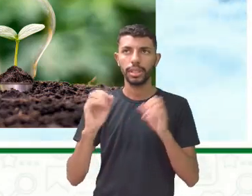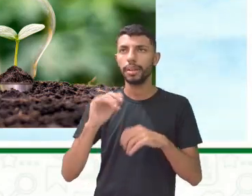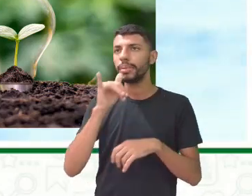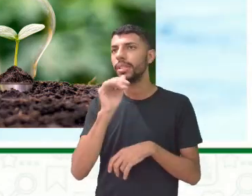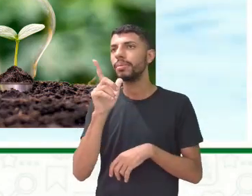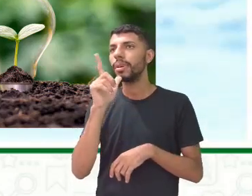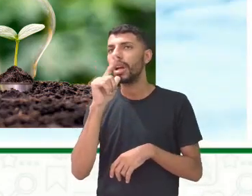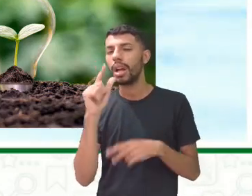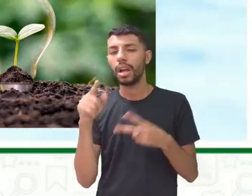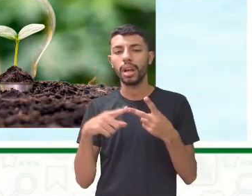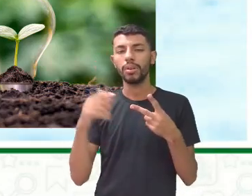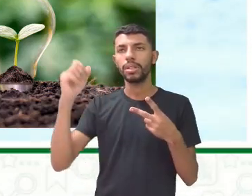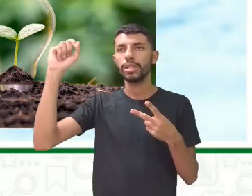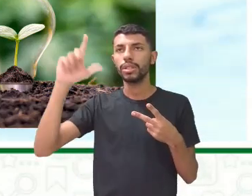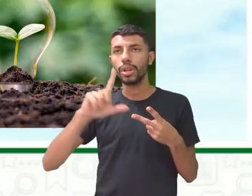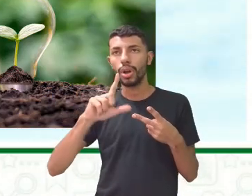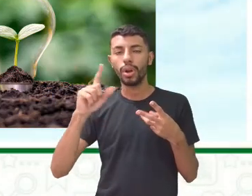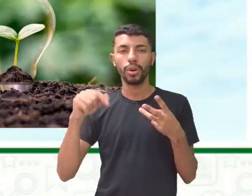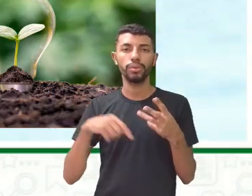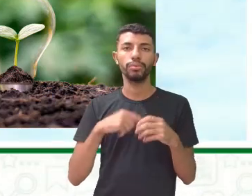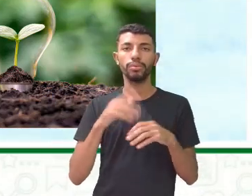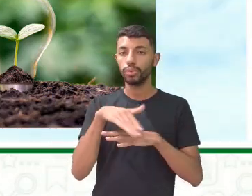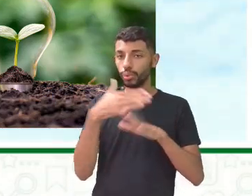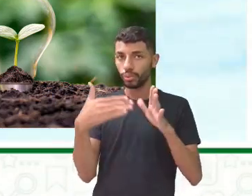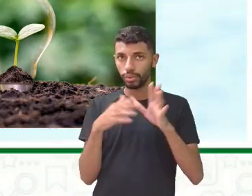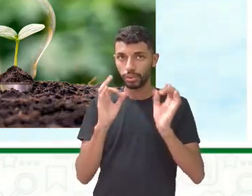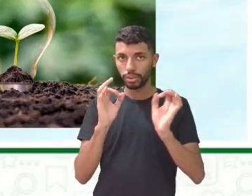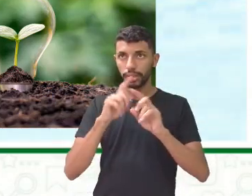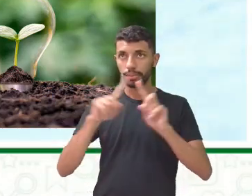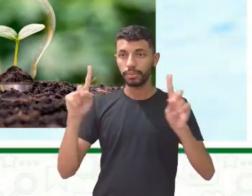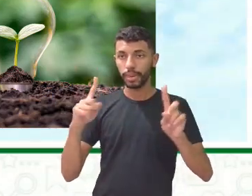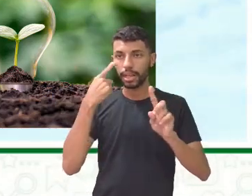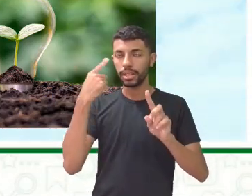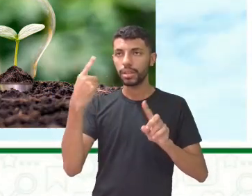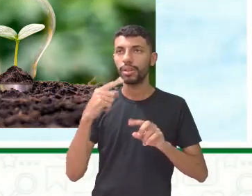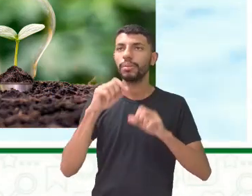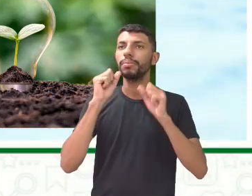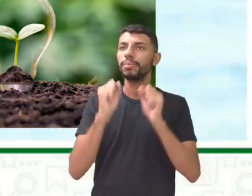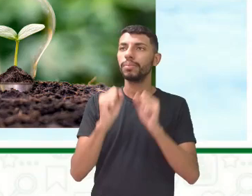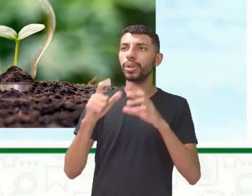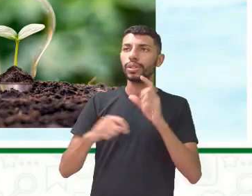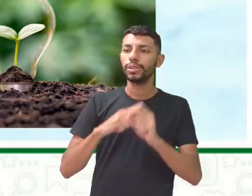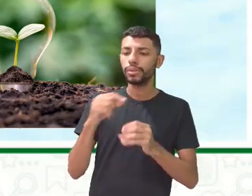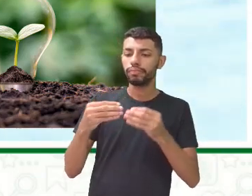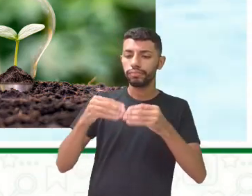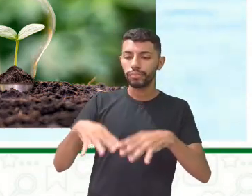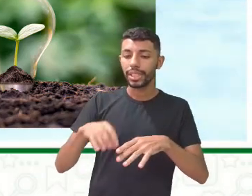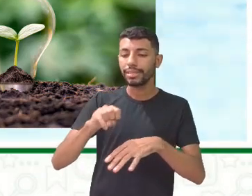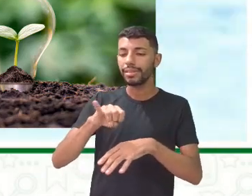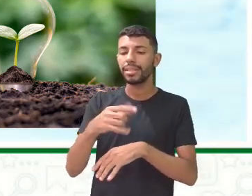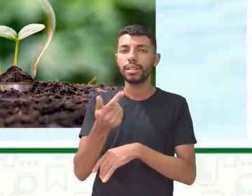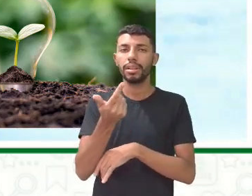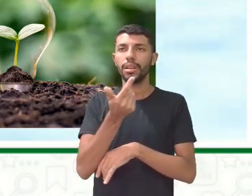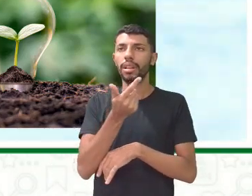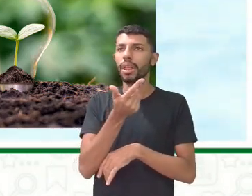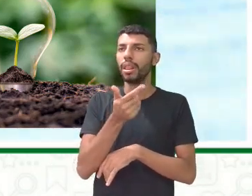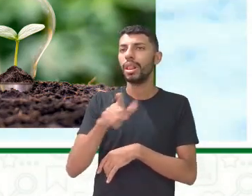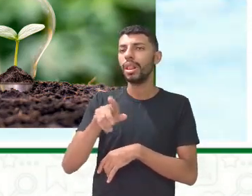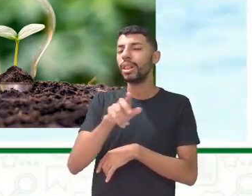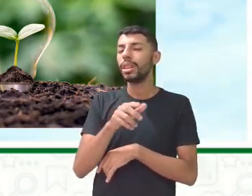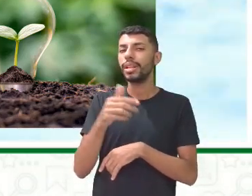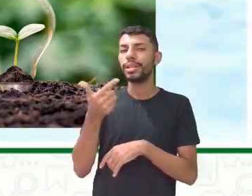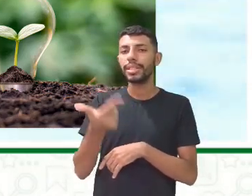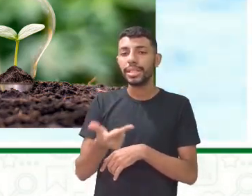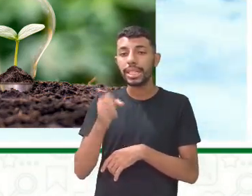O sol, tudo isso, né? Mas podem esgotar-se caso não sejam utilizados